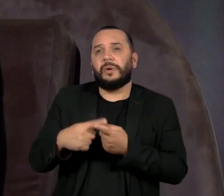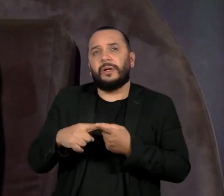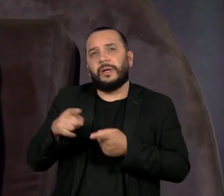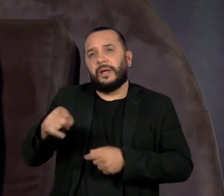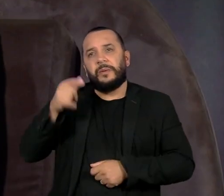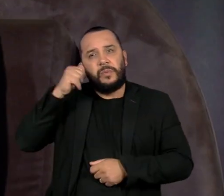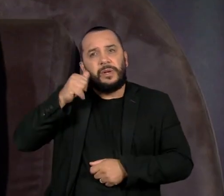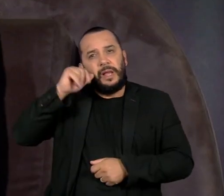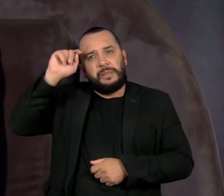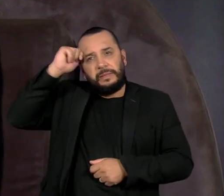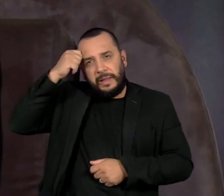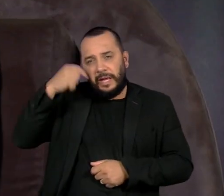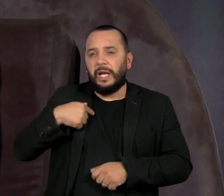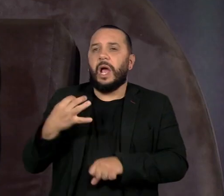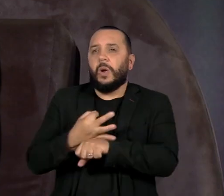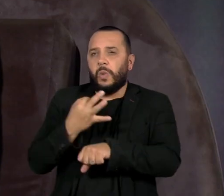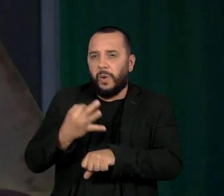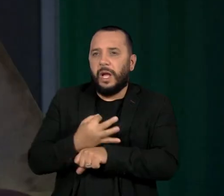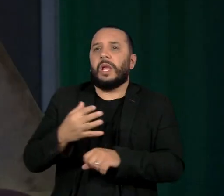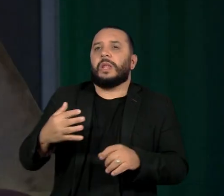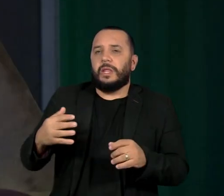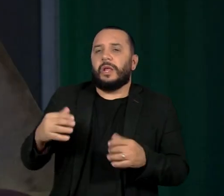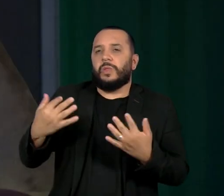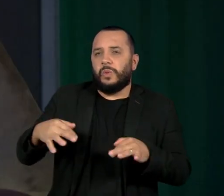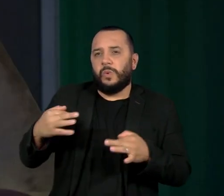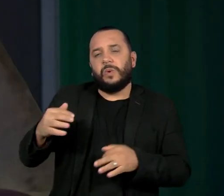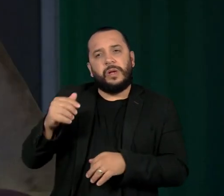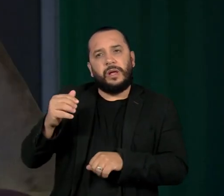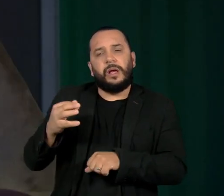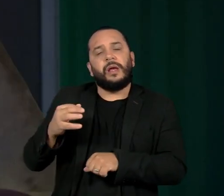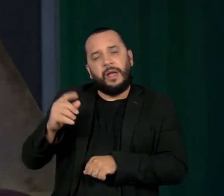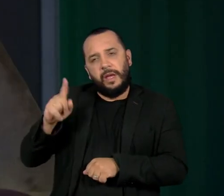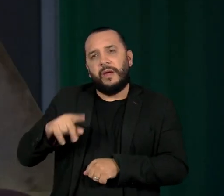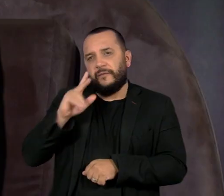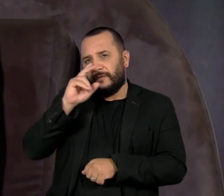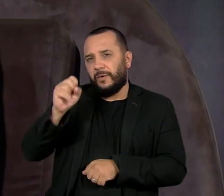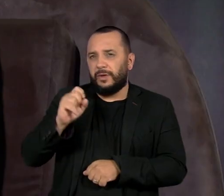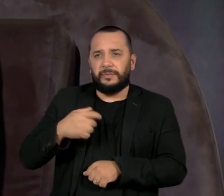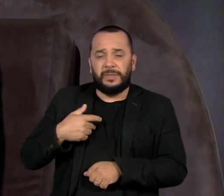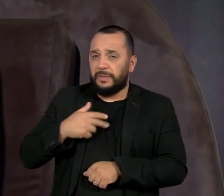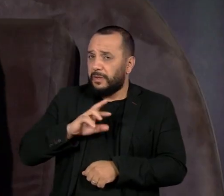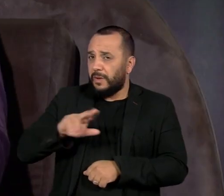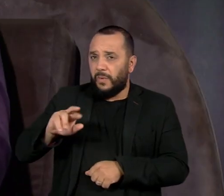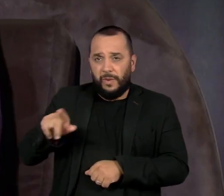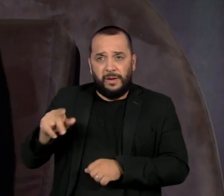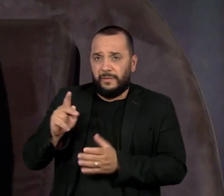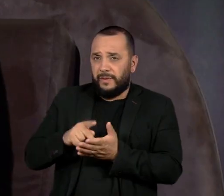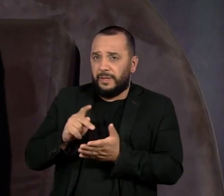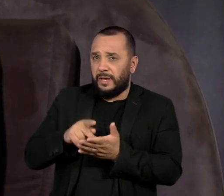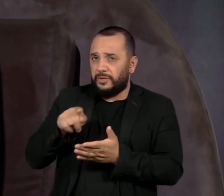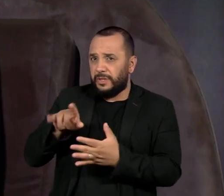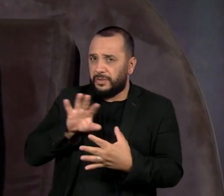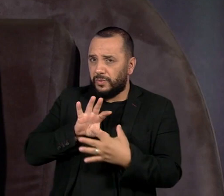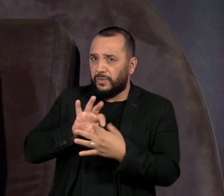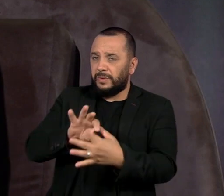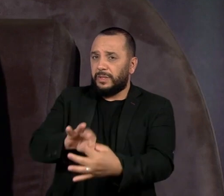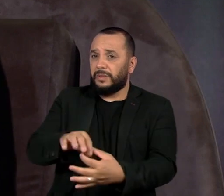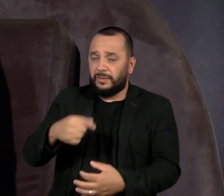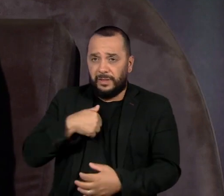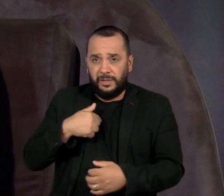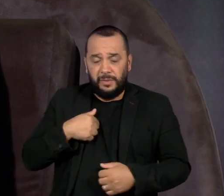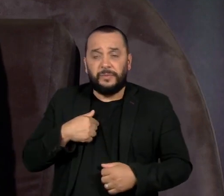para o parto, que aguenta a dor, que é forte. E isso não necessariamente é verdade naquele contexto, mas faz com que eu, enquanto